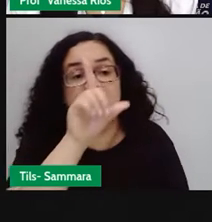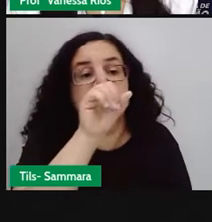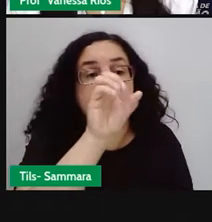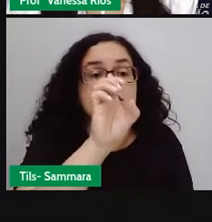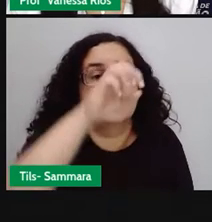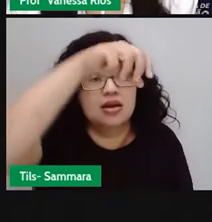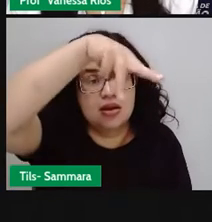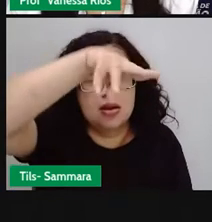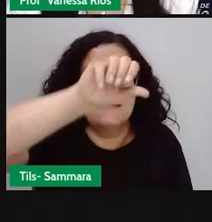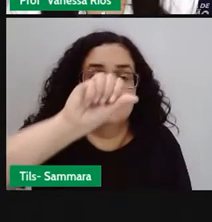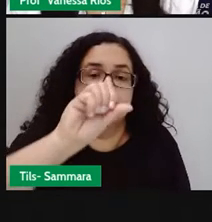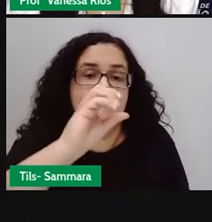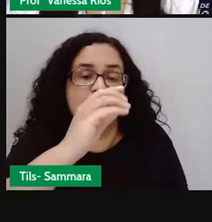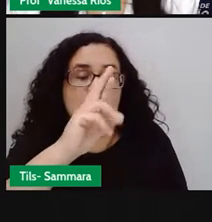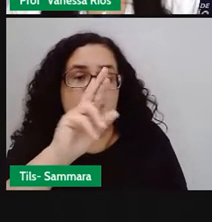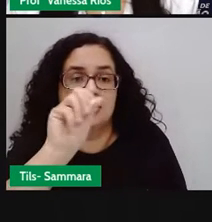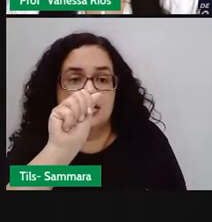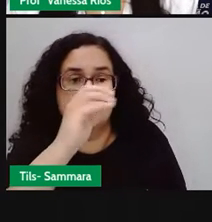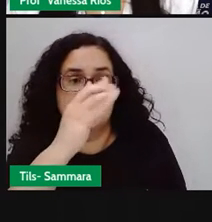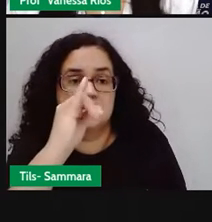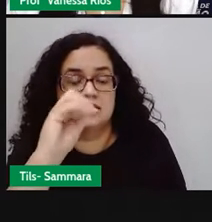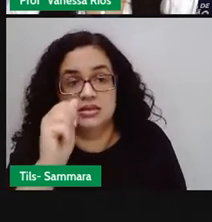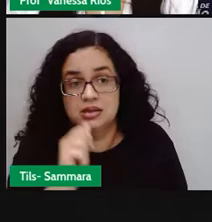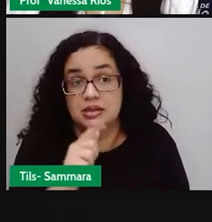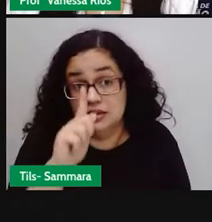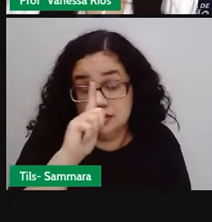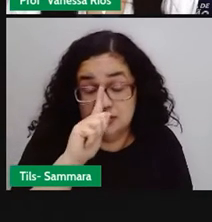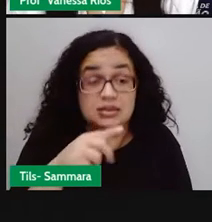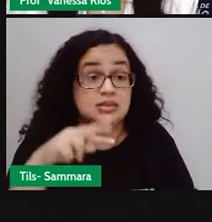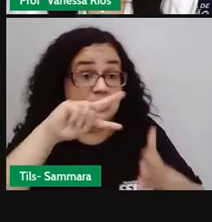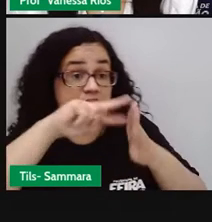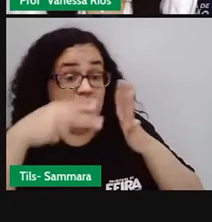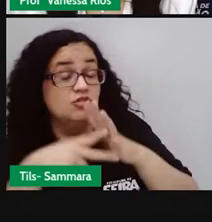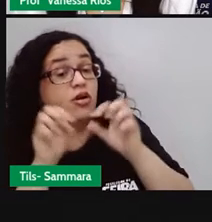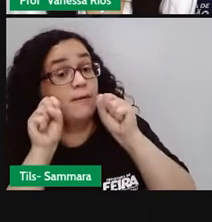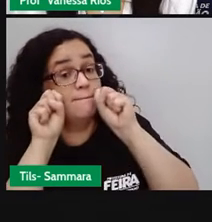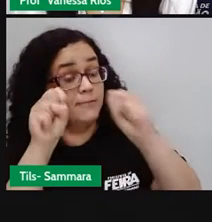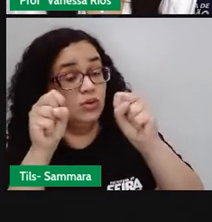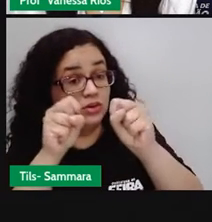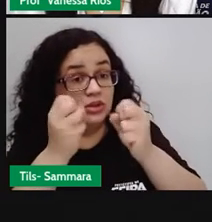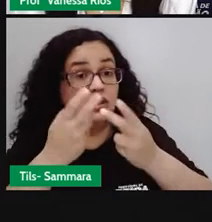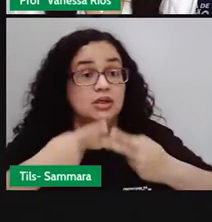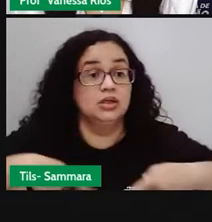democracia, ela é de origem grega e significa poder do povo.